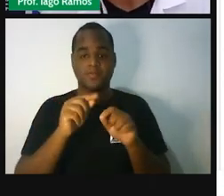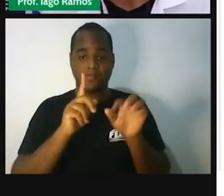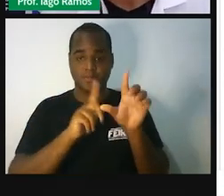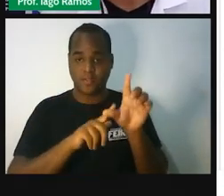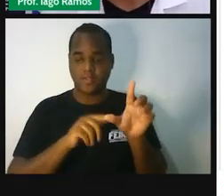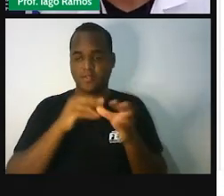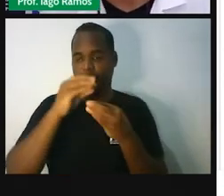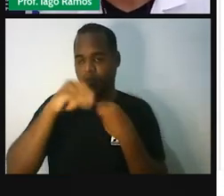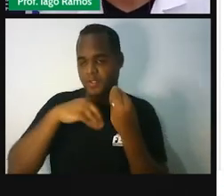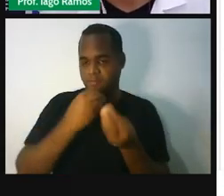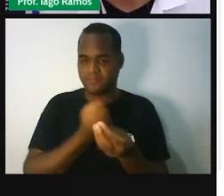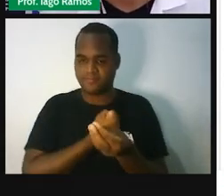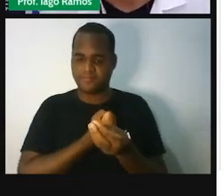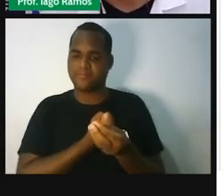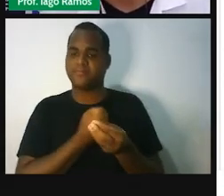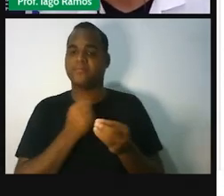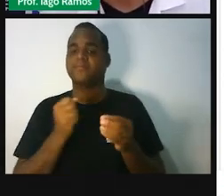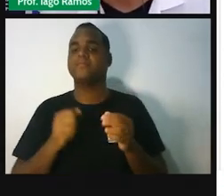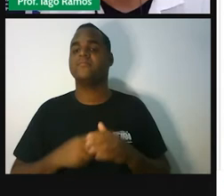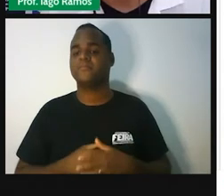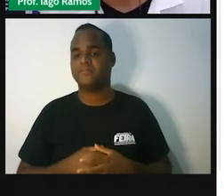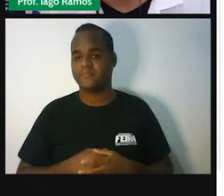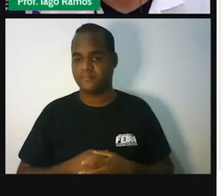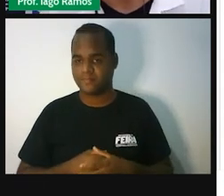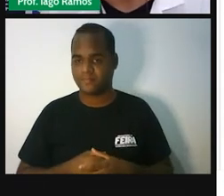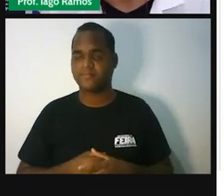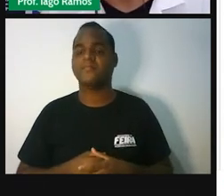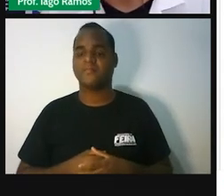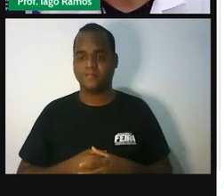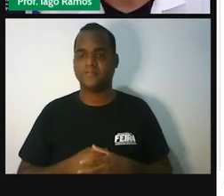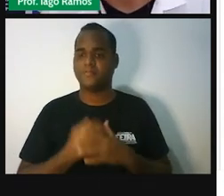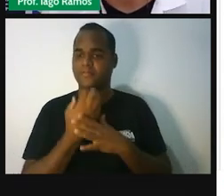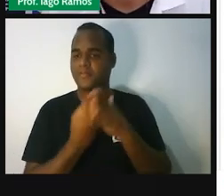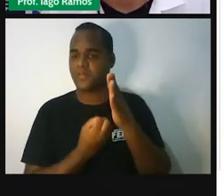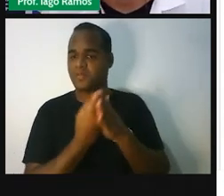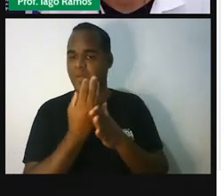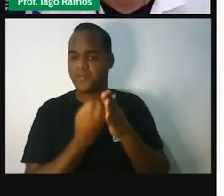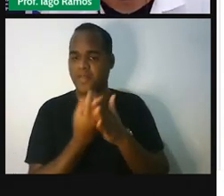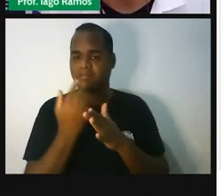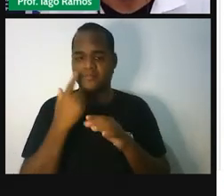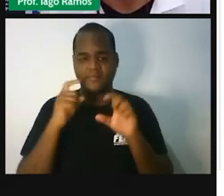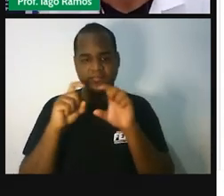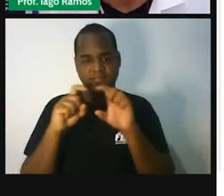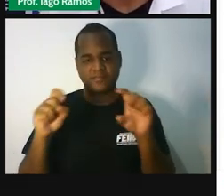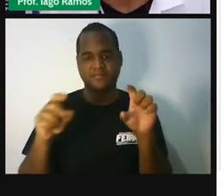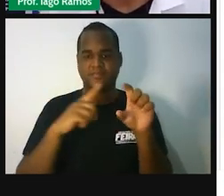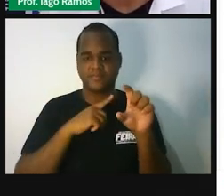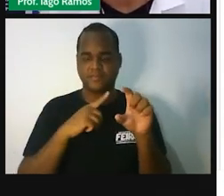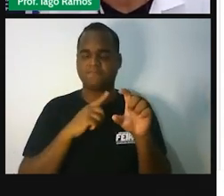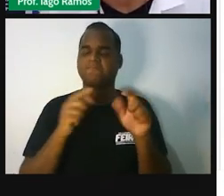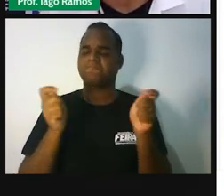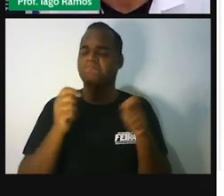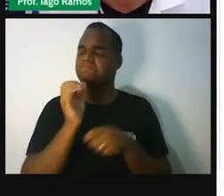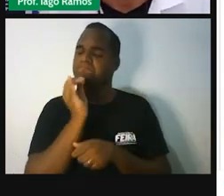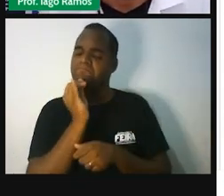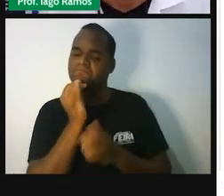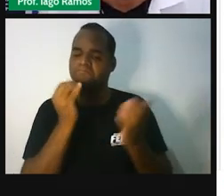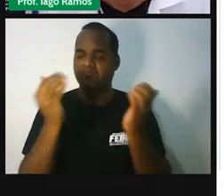né? Dentro das letras e dos numerozinhos que aparecem nas placas, tá? Então, por